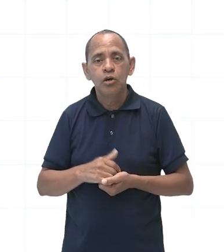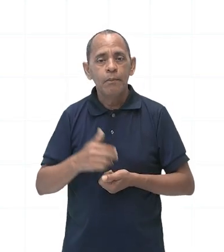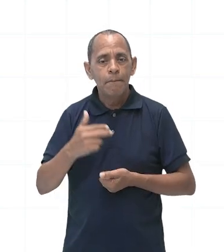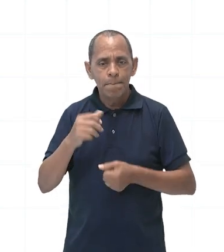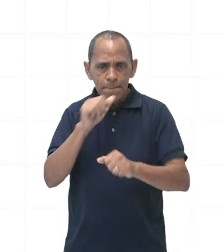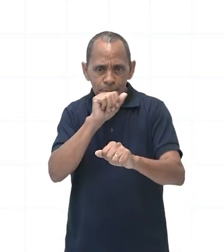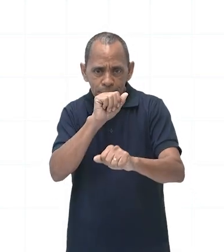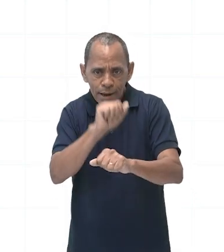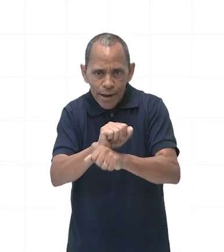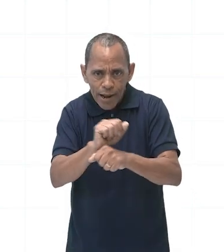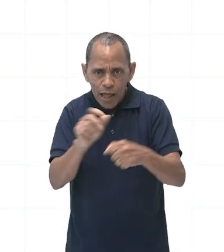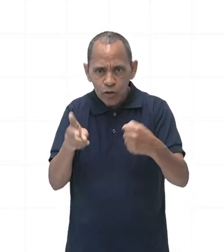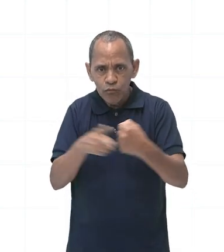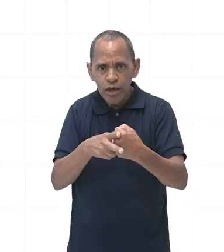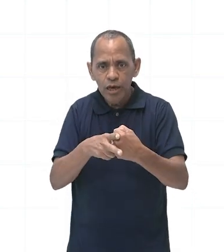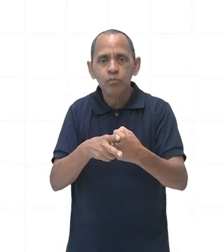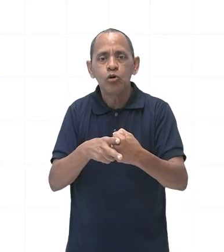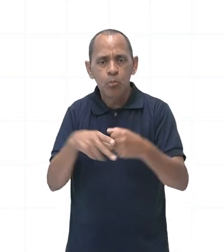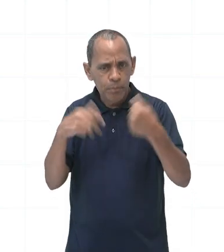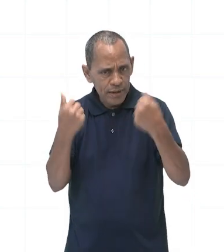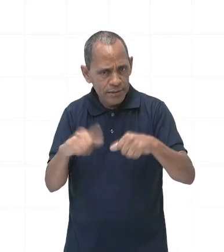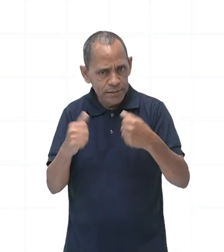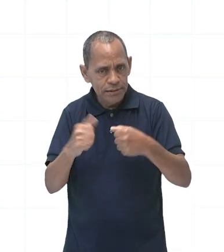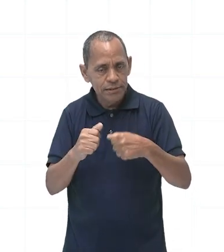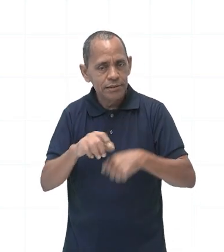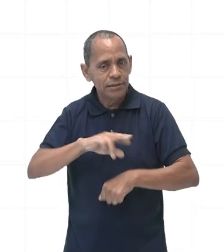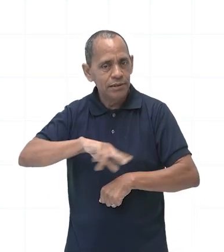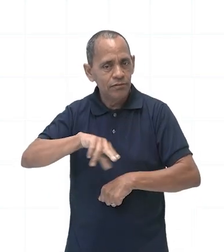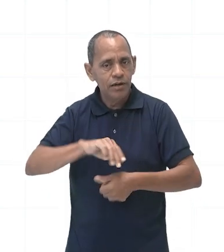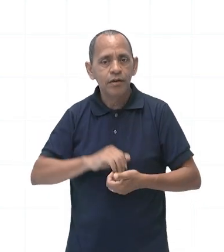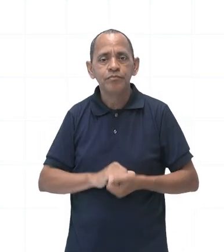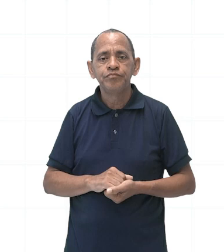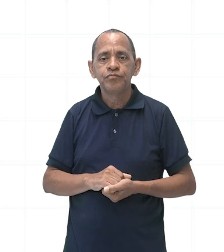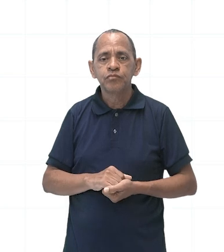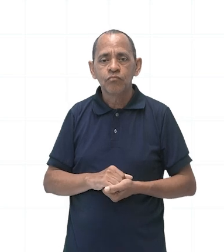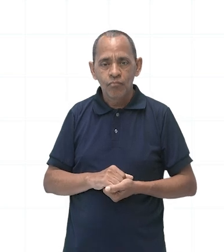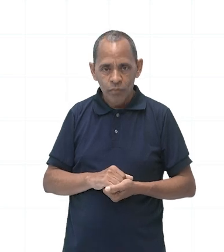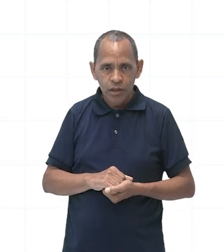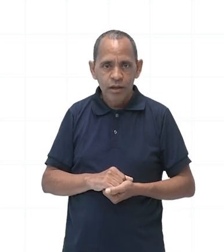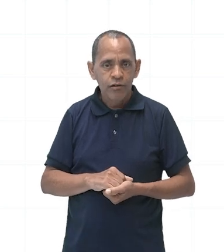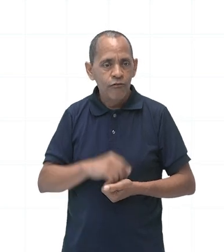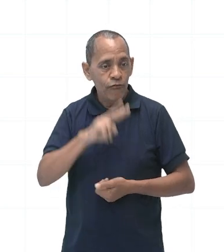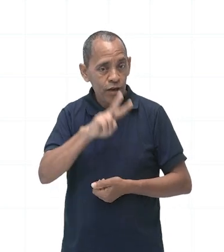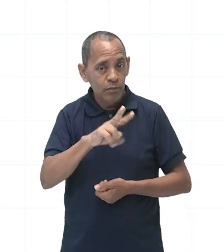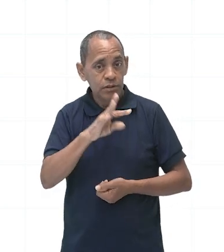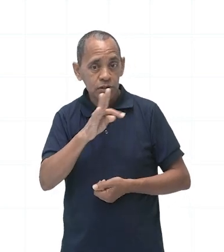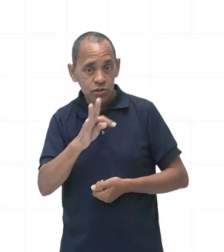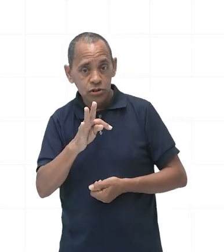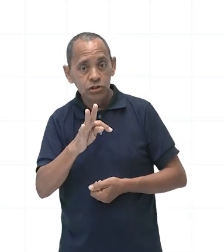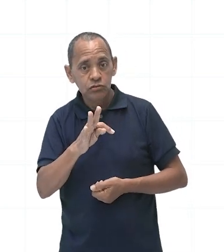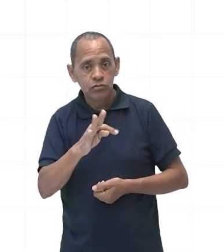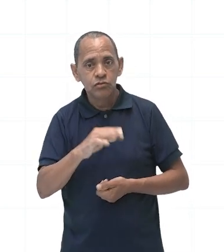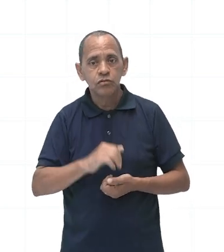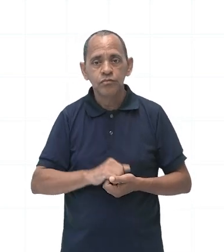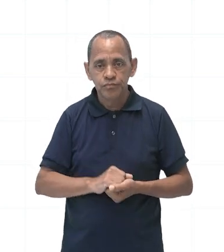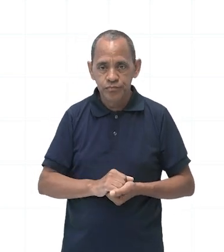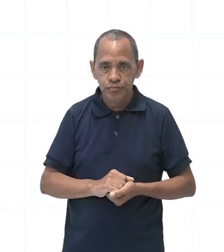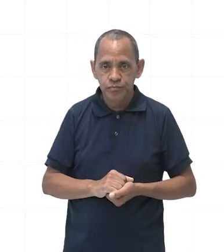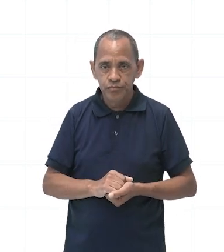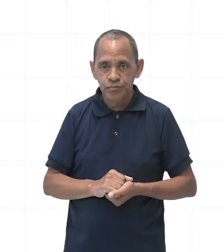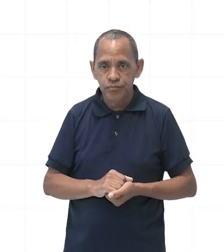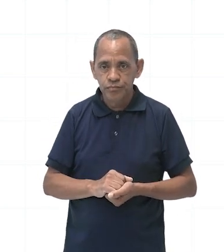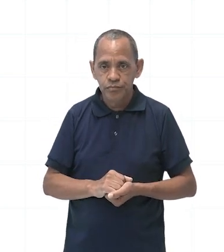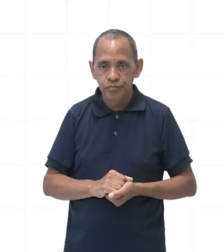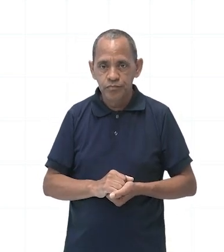parar a minha oração no verbo necessitam. Então, isso já me mostra que esse verbo é um verbo transitivo, é um verbo significativo.